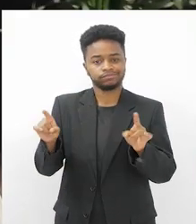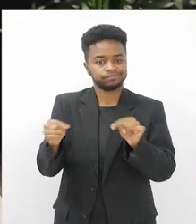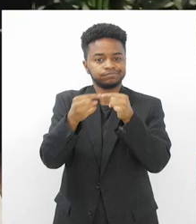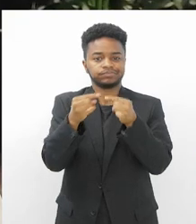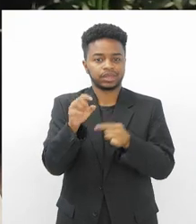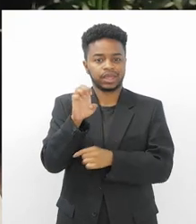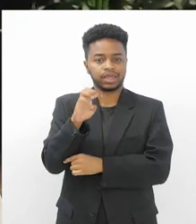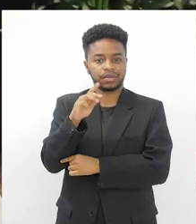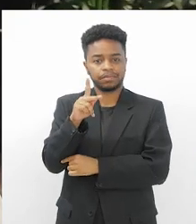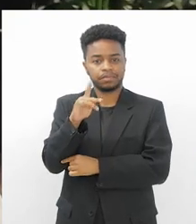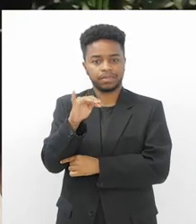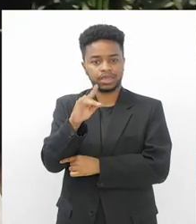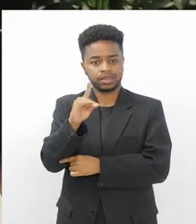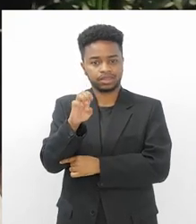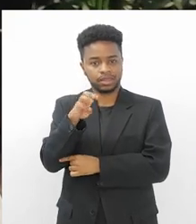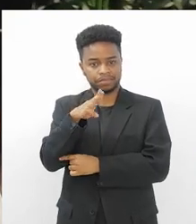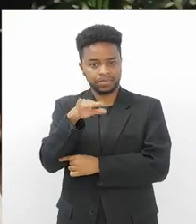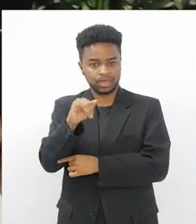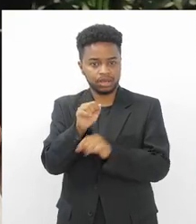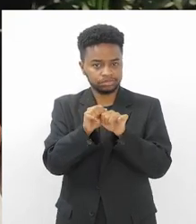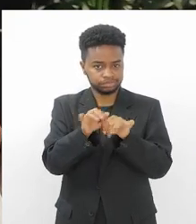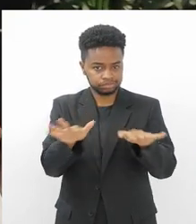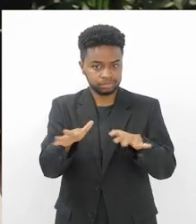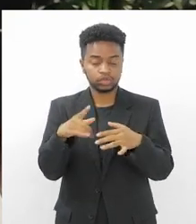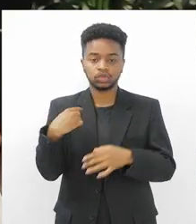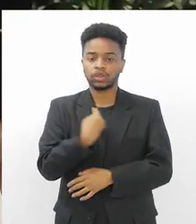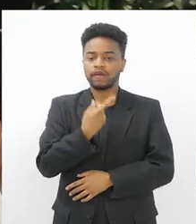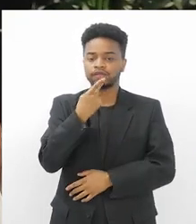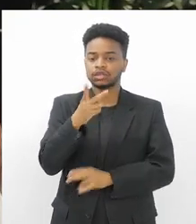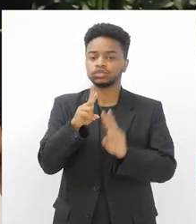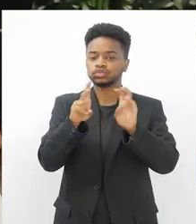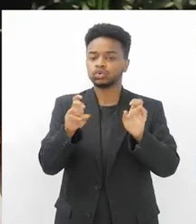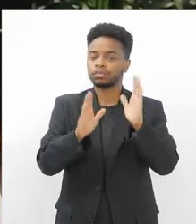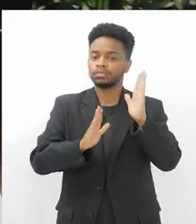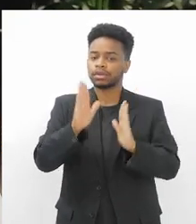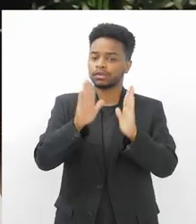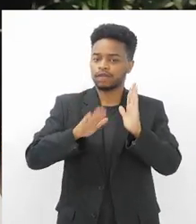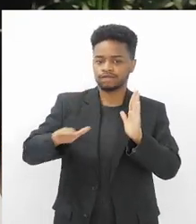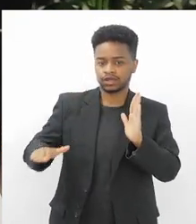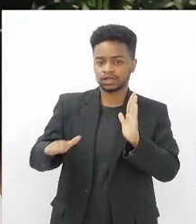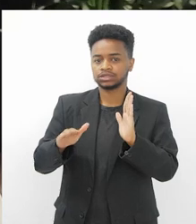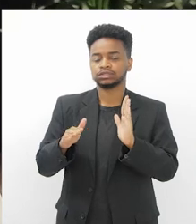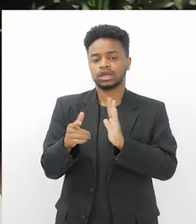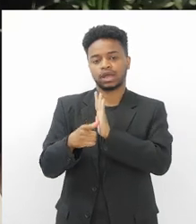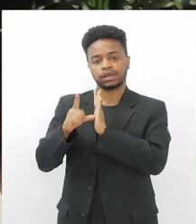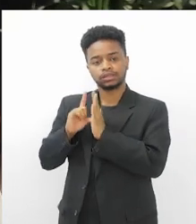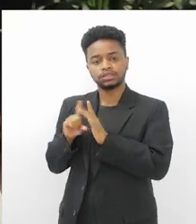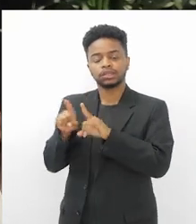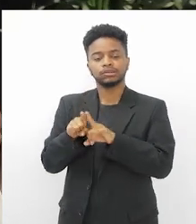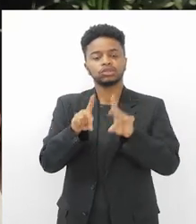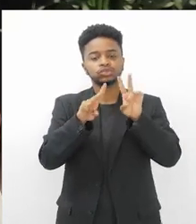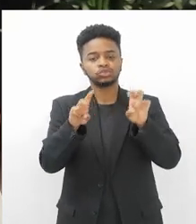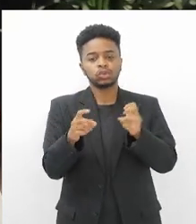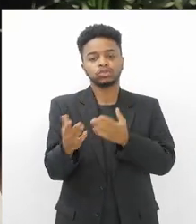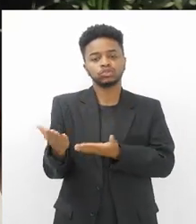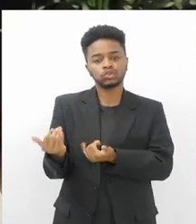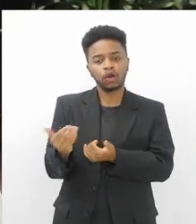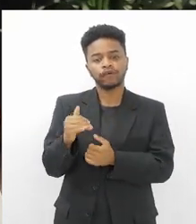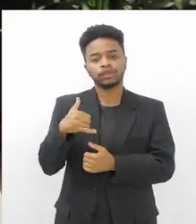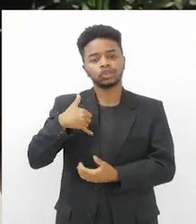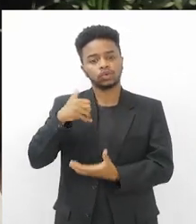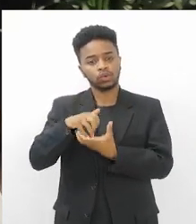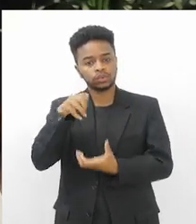epidemia. A gente estava falando da infância no bloco anterior, a gente está falando aí também dos jovens,